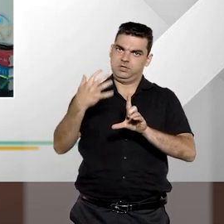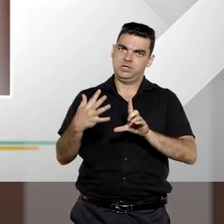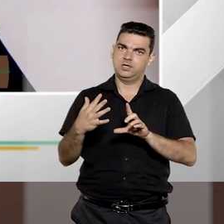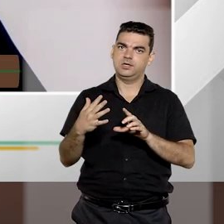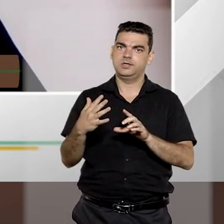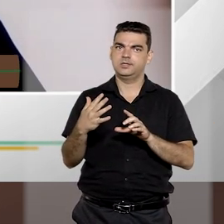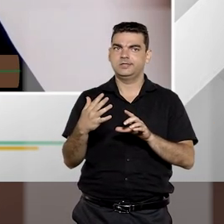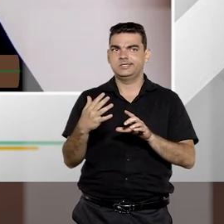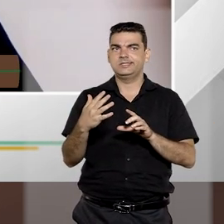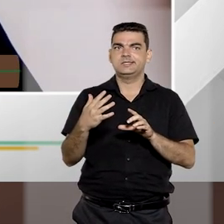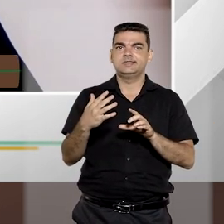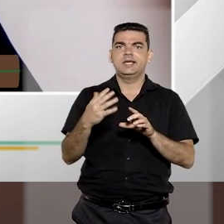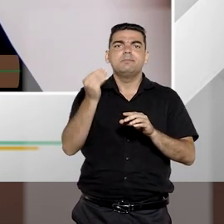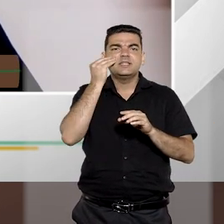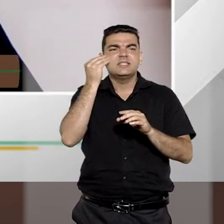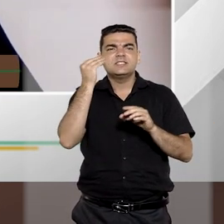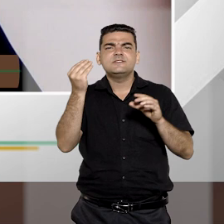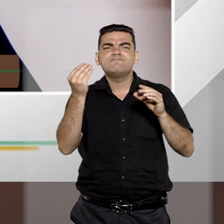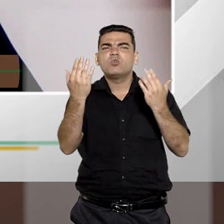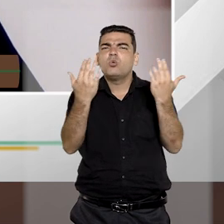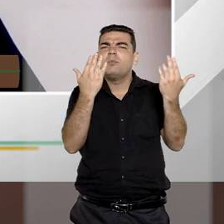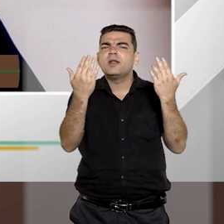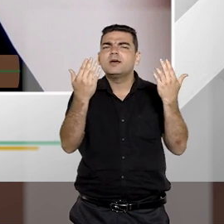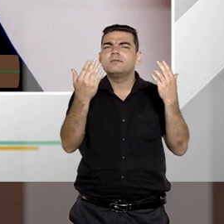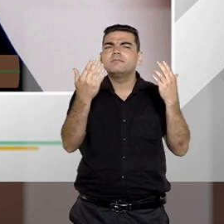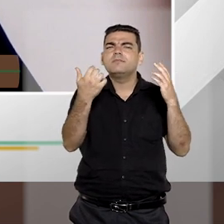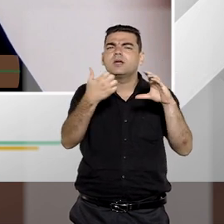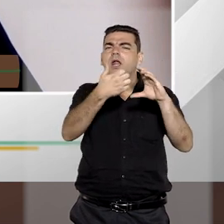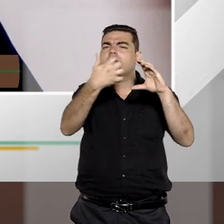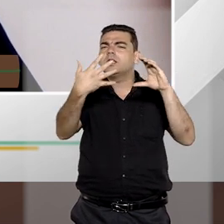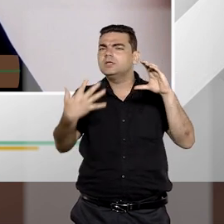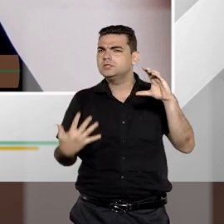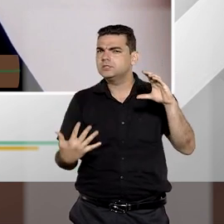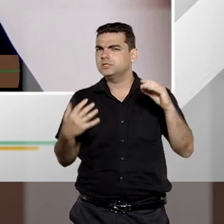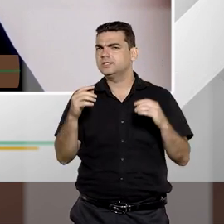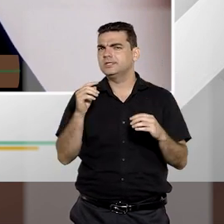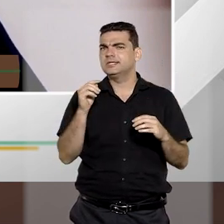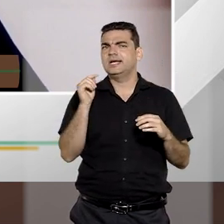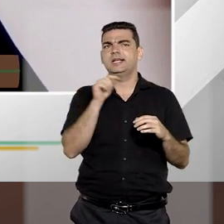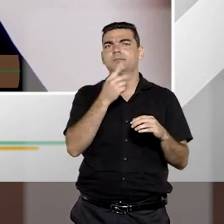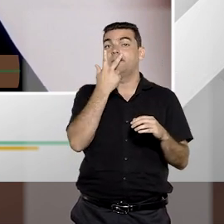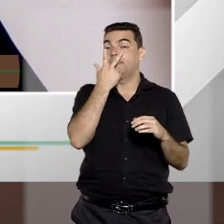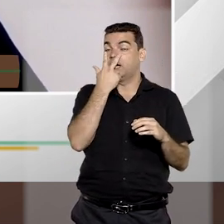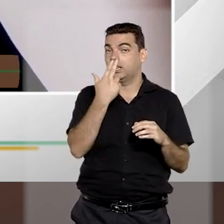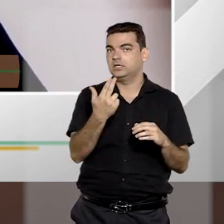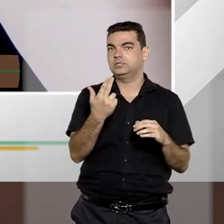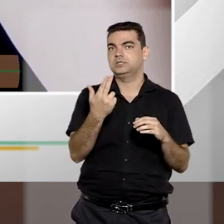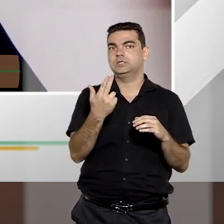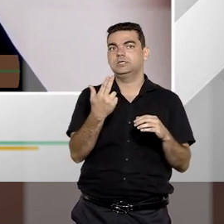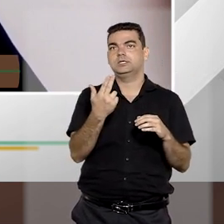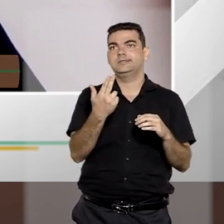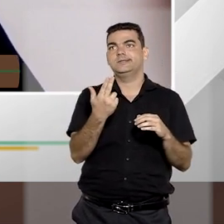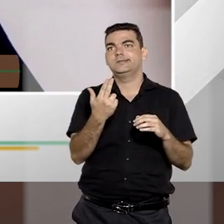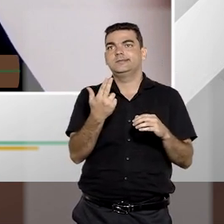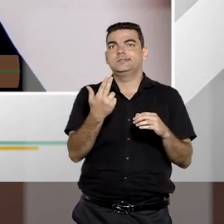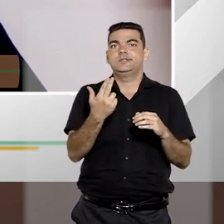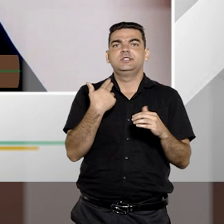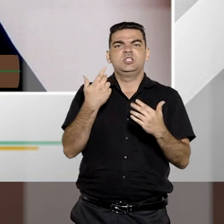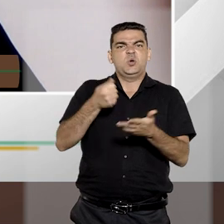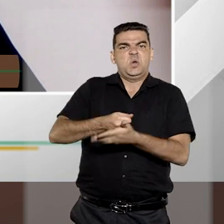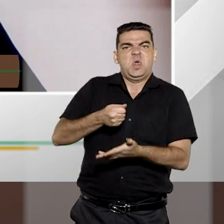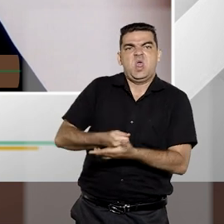traz, é para que haja uma classificação. Então, ela não tem ali um intuito, na verdade, de se